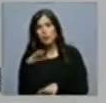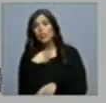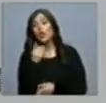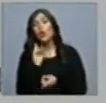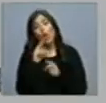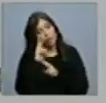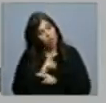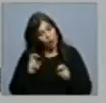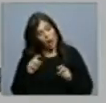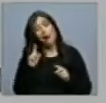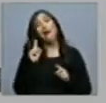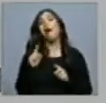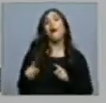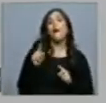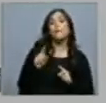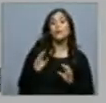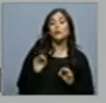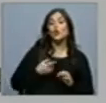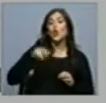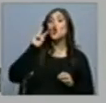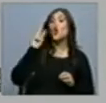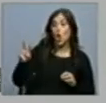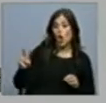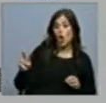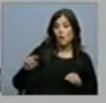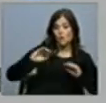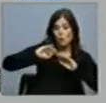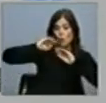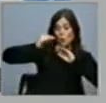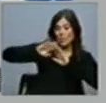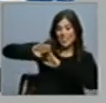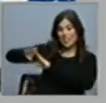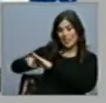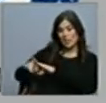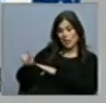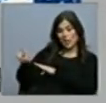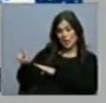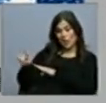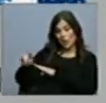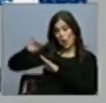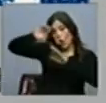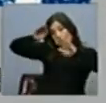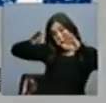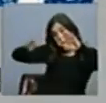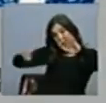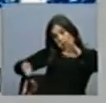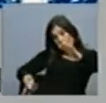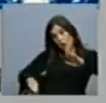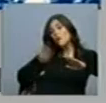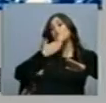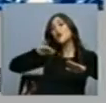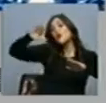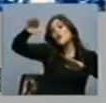é que aquele remanescente é isto que nós estamos a ver, este arco que nós estamos a ver do lado direito nestas imagens. Este remanescente, esta grande quantidade de poeira, está a